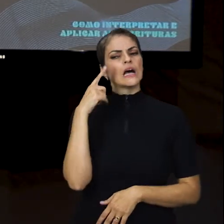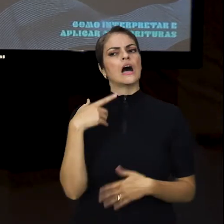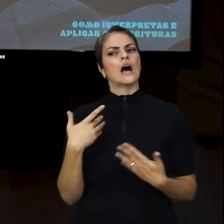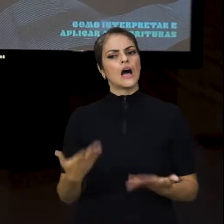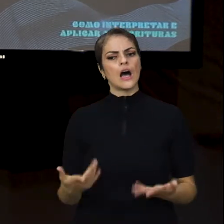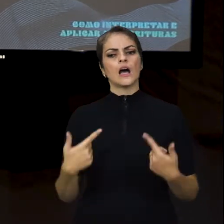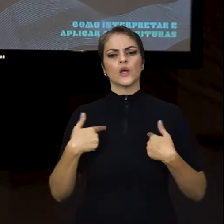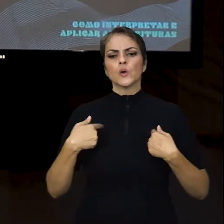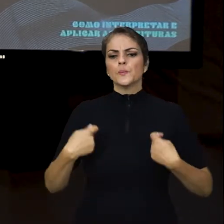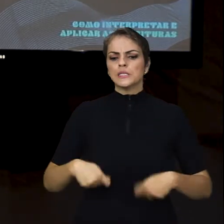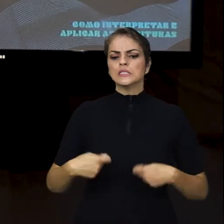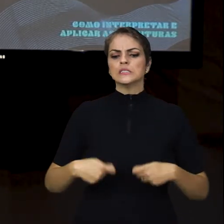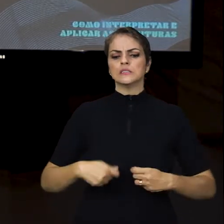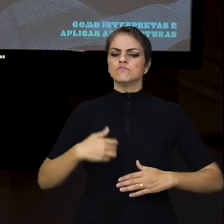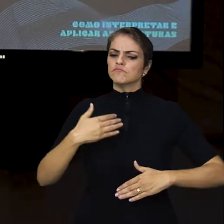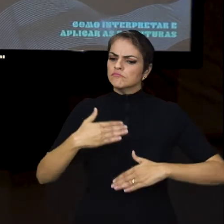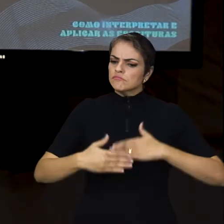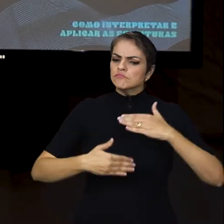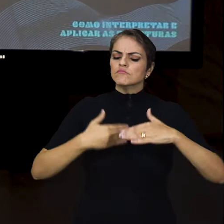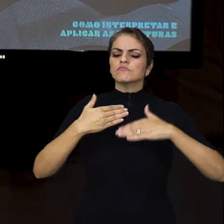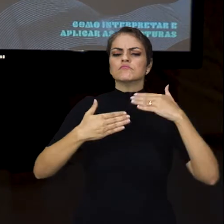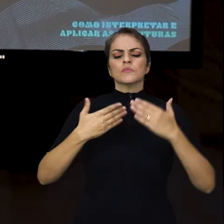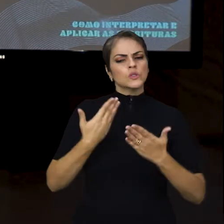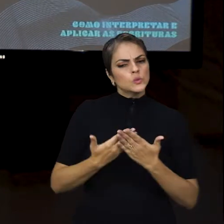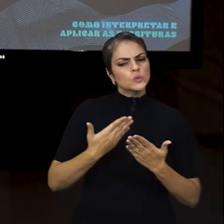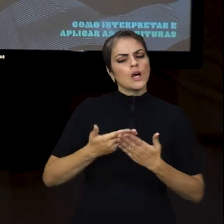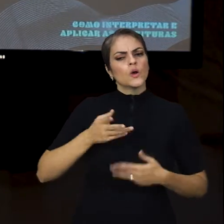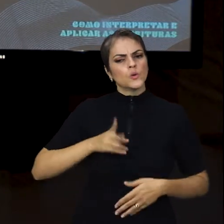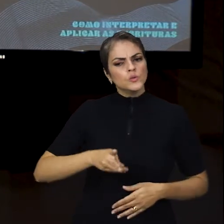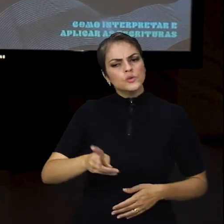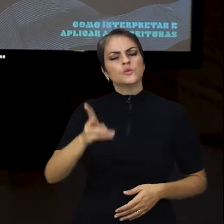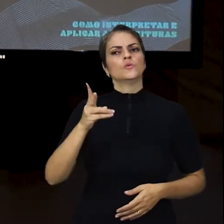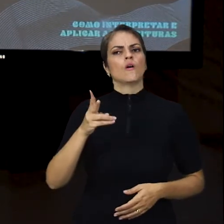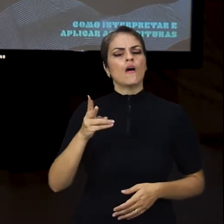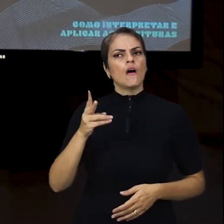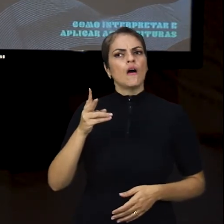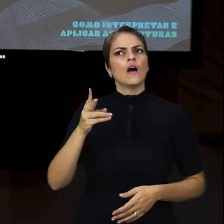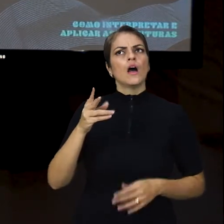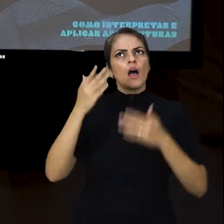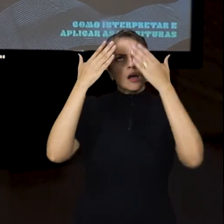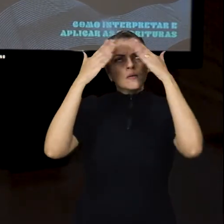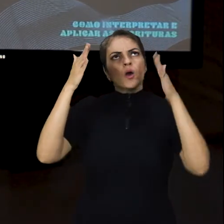na nossa capacidade de entender e de viver as verdades desse livro.